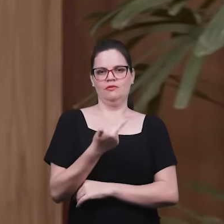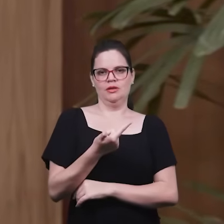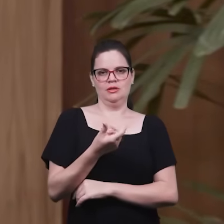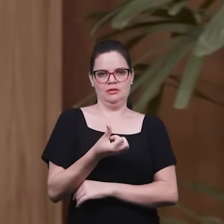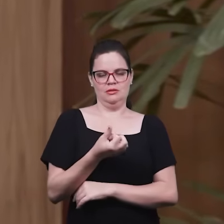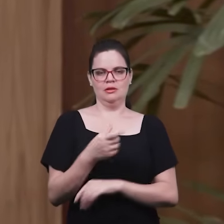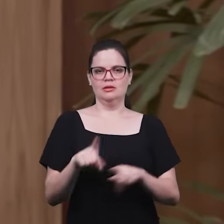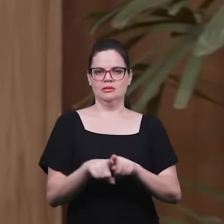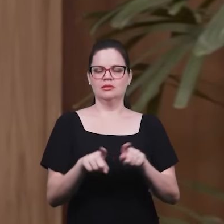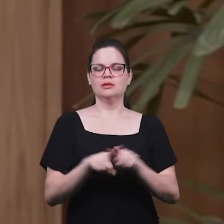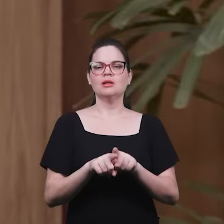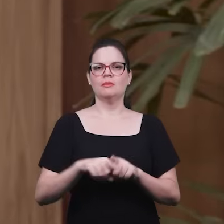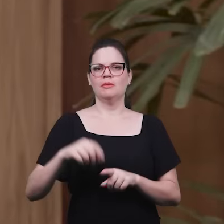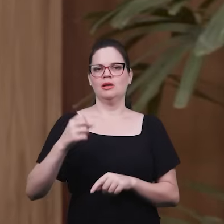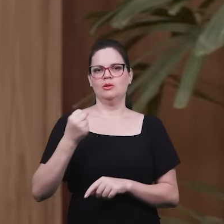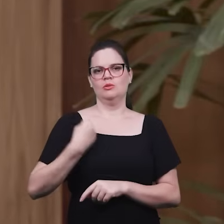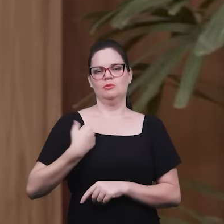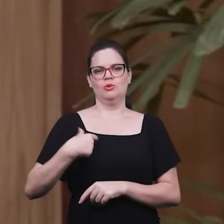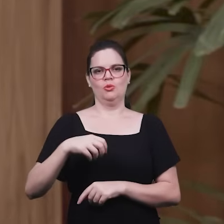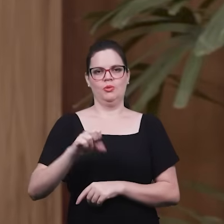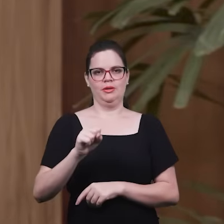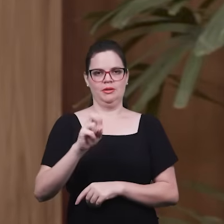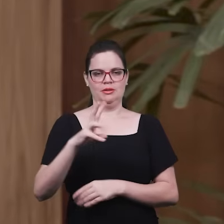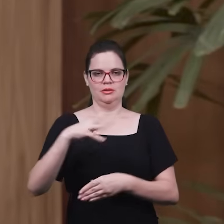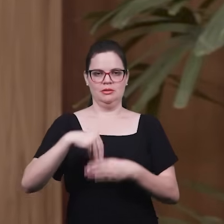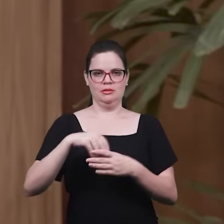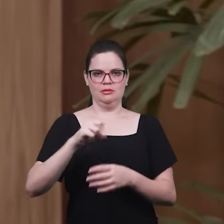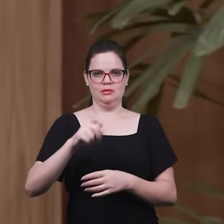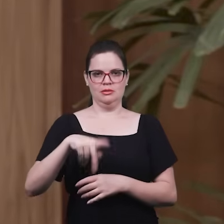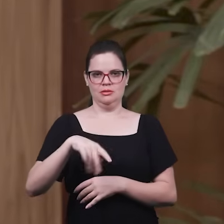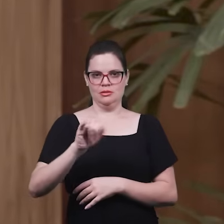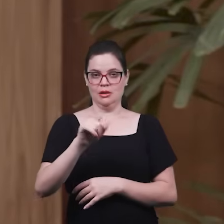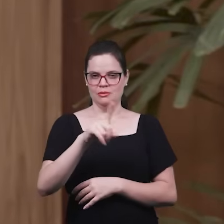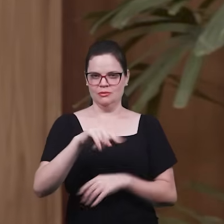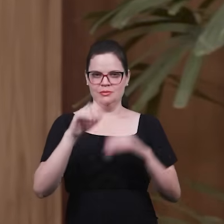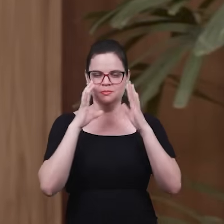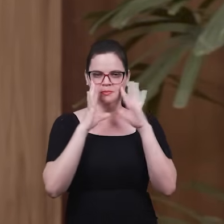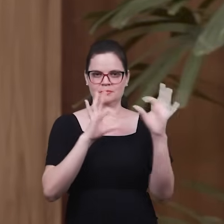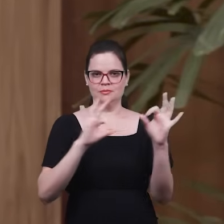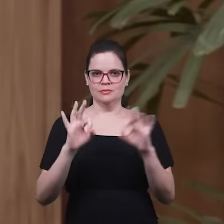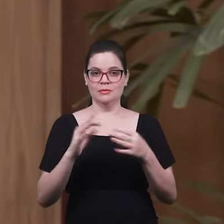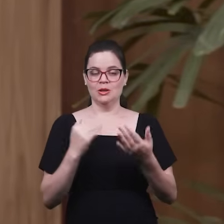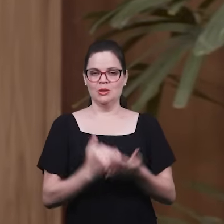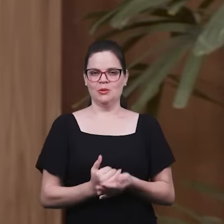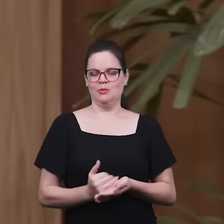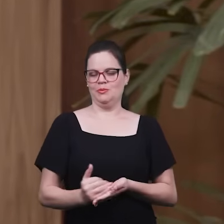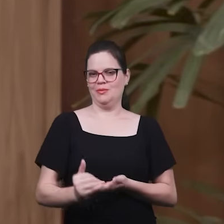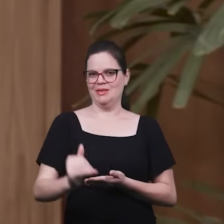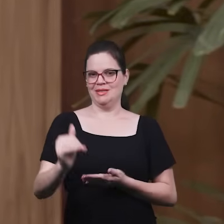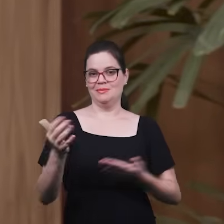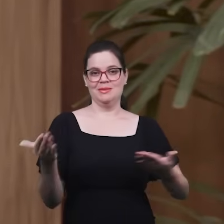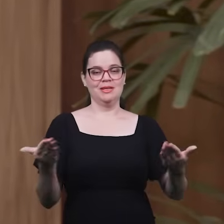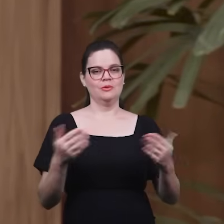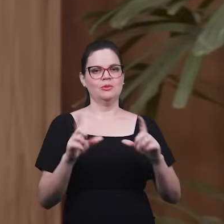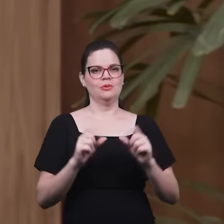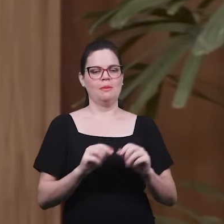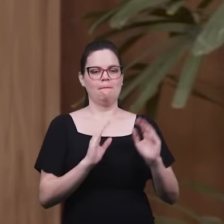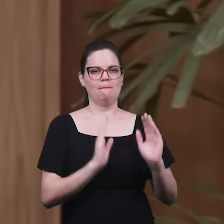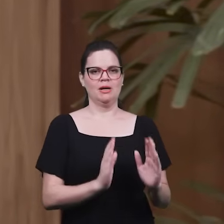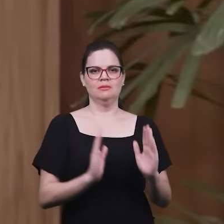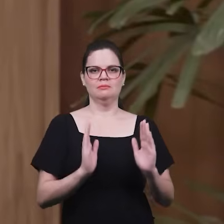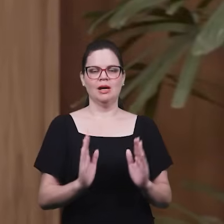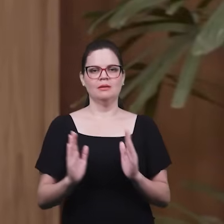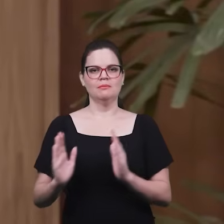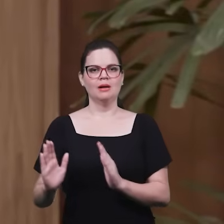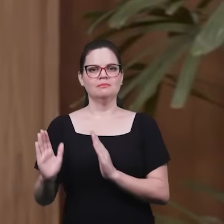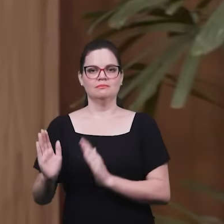canal 85 da Sky Livre. Você que nos acompanha sabe que iniciamos no último episódio uma sequência